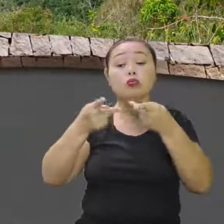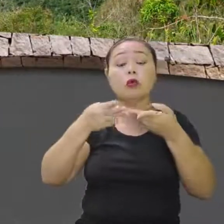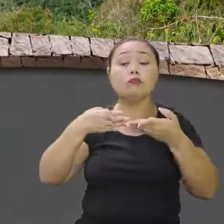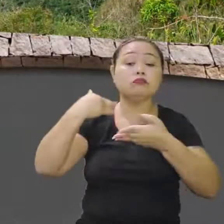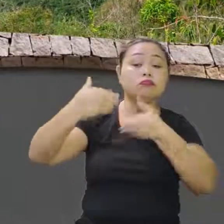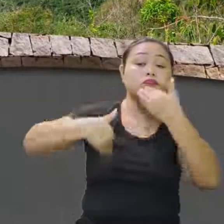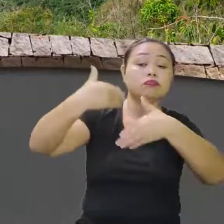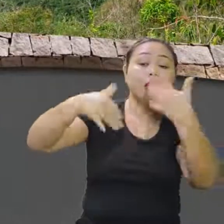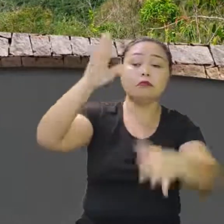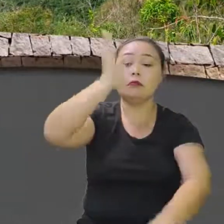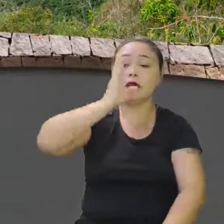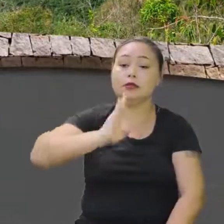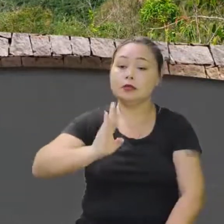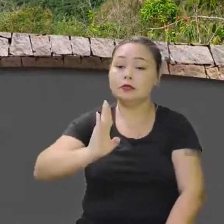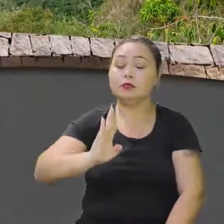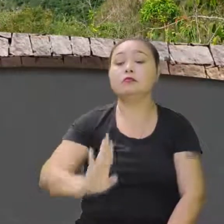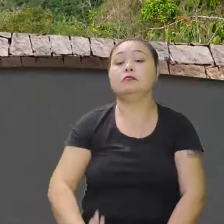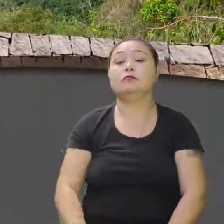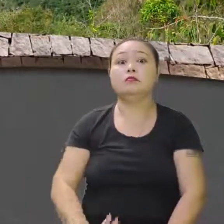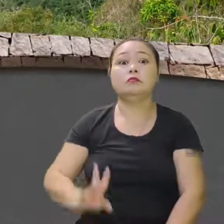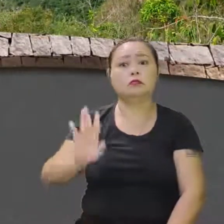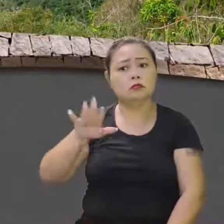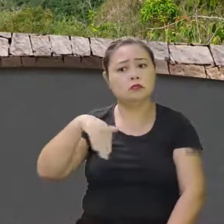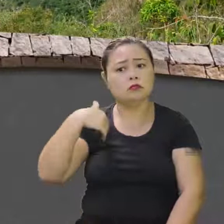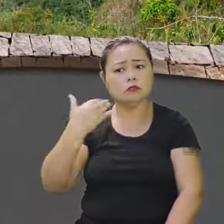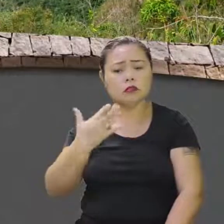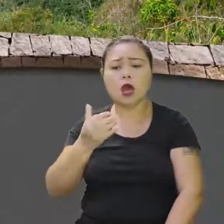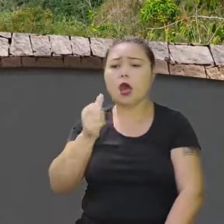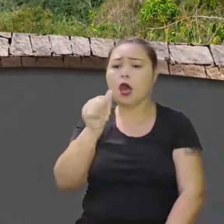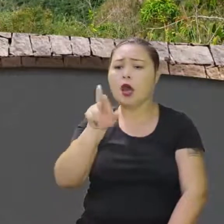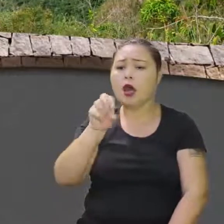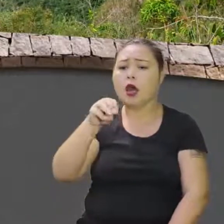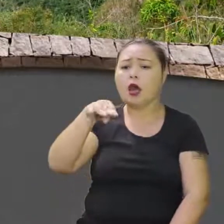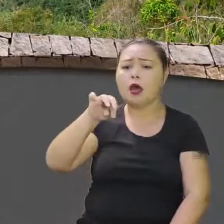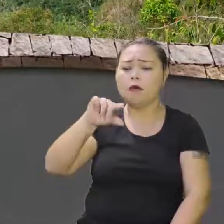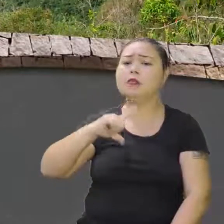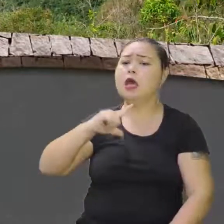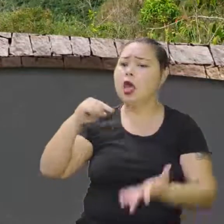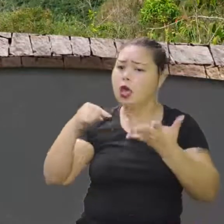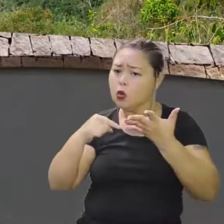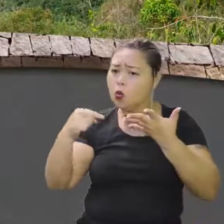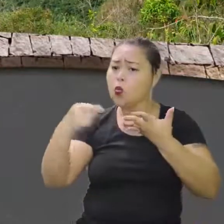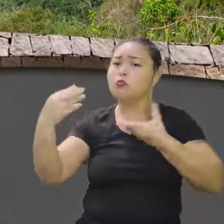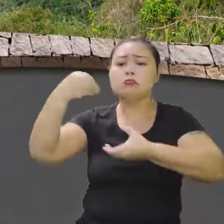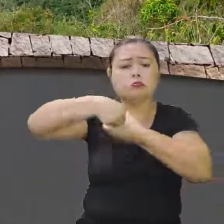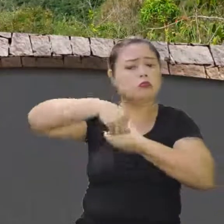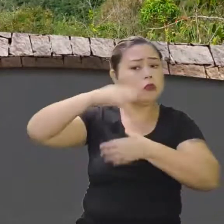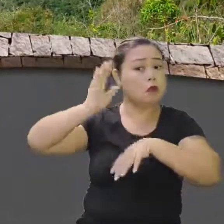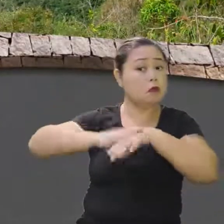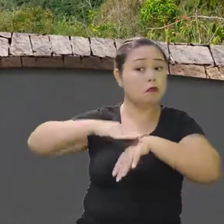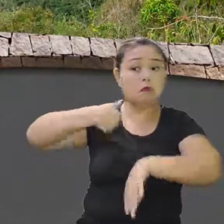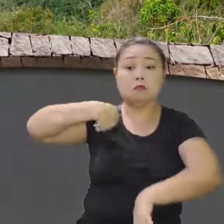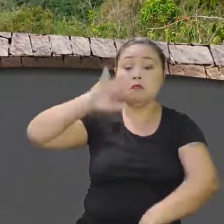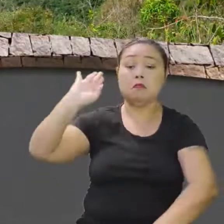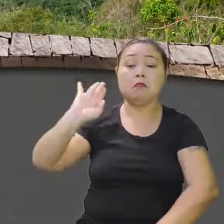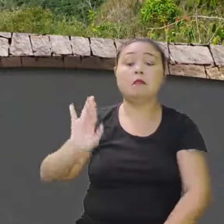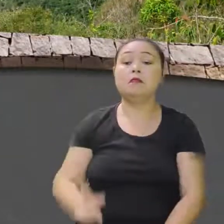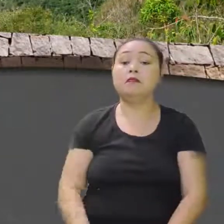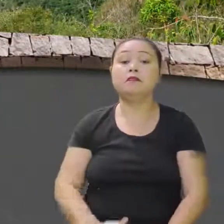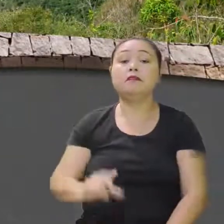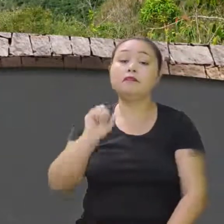Avança Brasil. Puxa, mas Arimaté tem tudo isso, tem, rapaz, e muito mais.